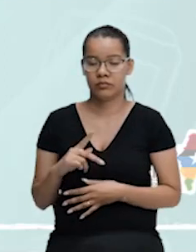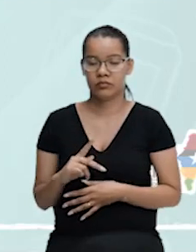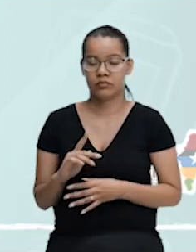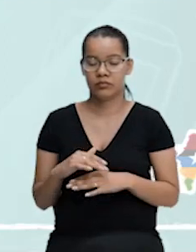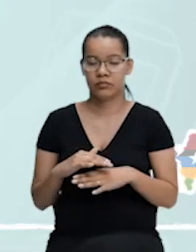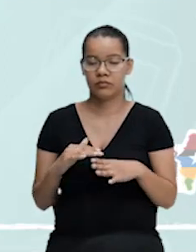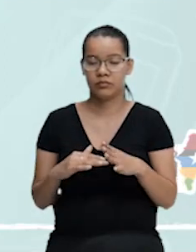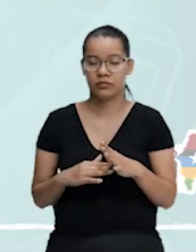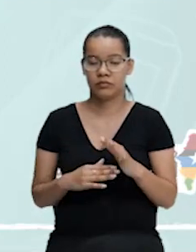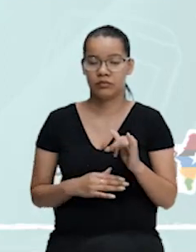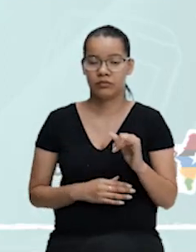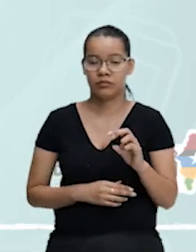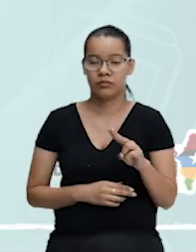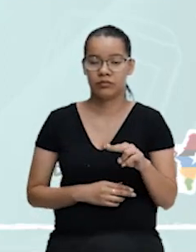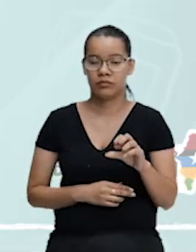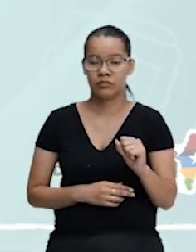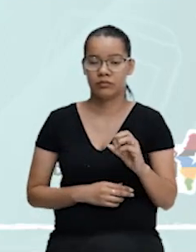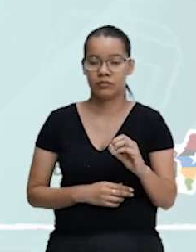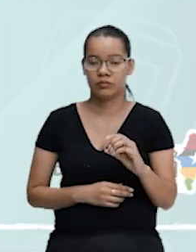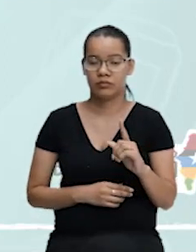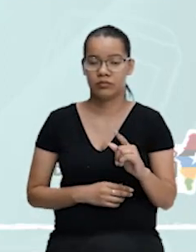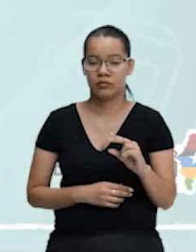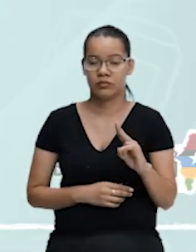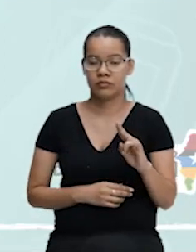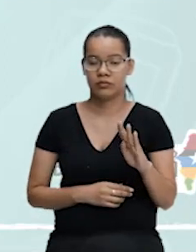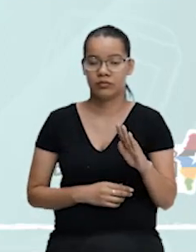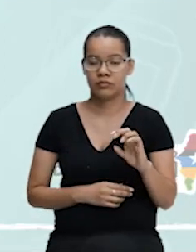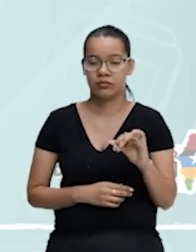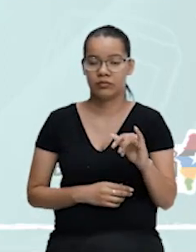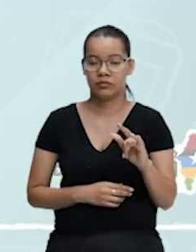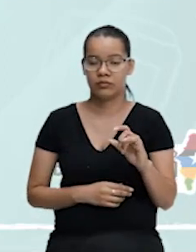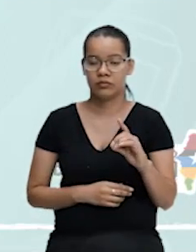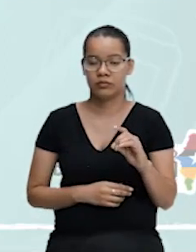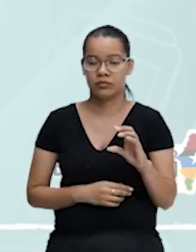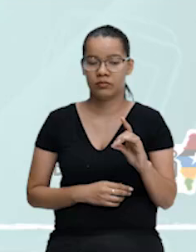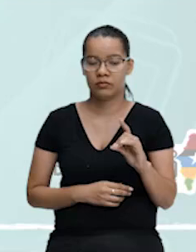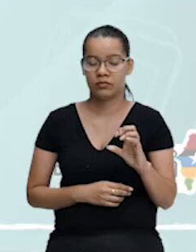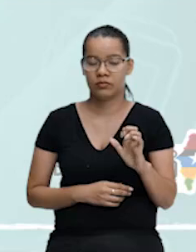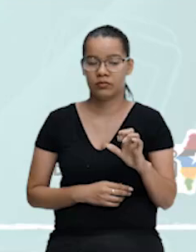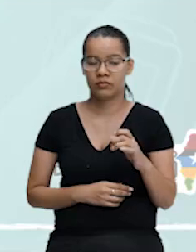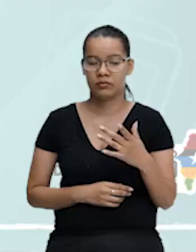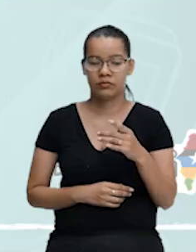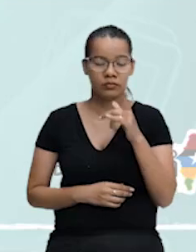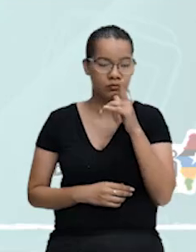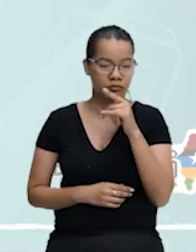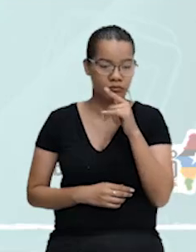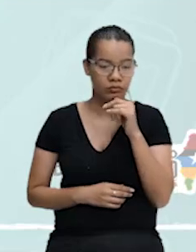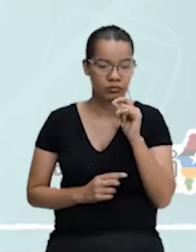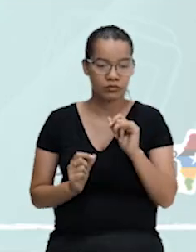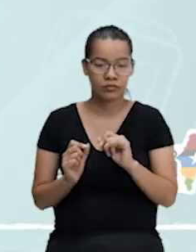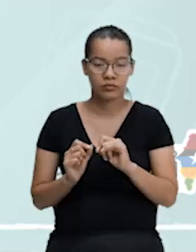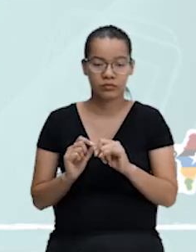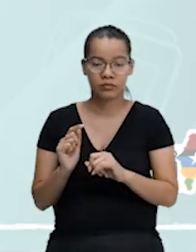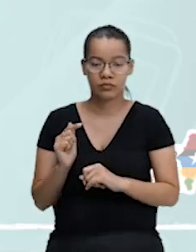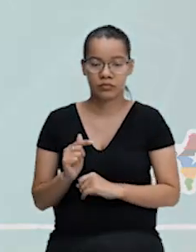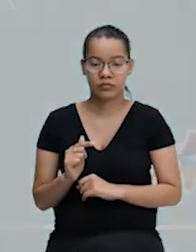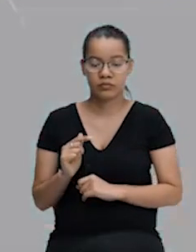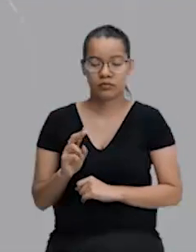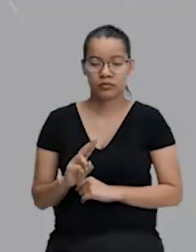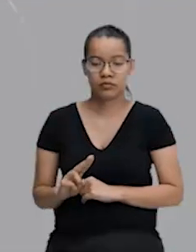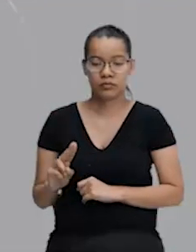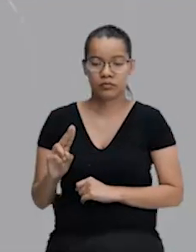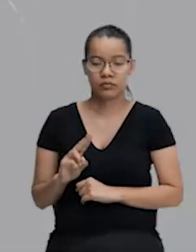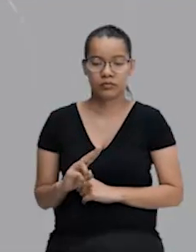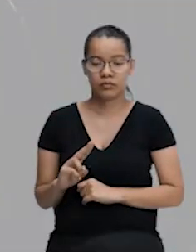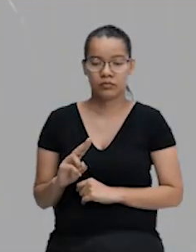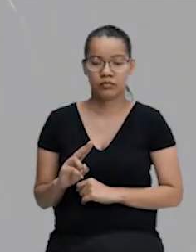total insolubilidade em água. Isso faz com que elas sejam muito úteis a plantas e animais. Aí